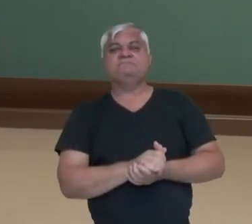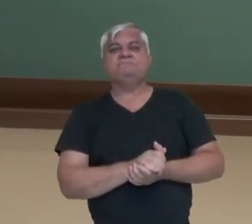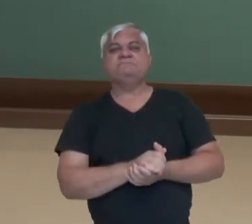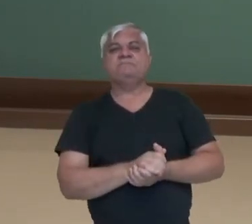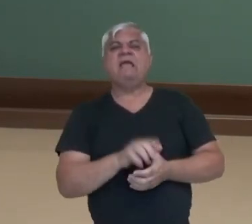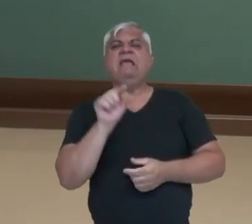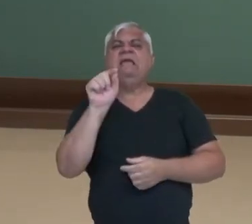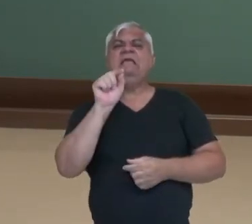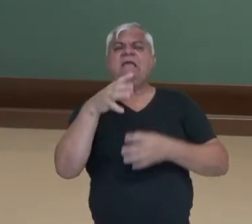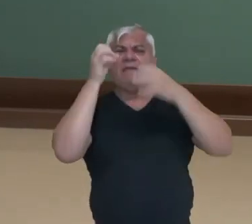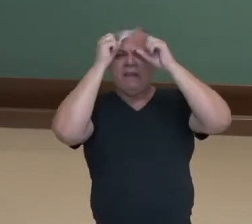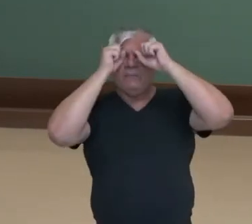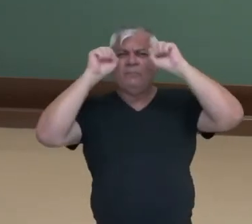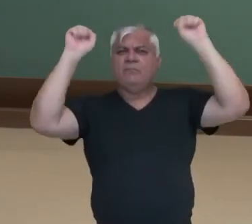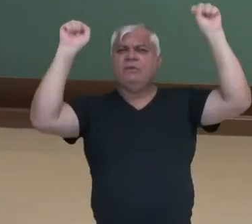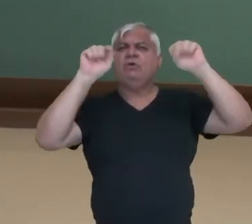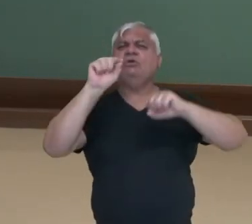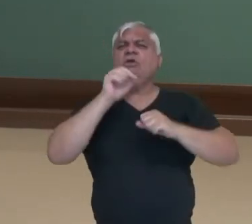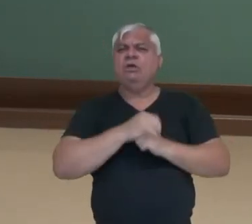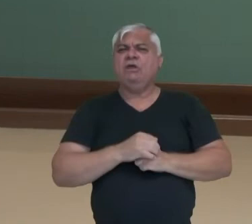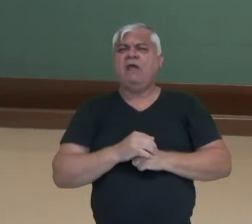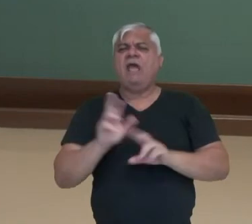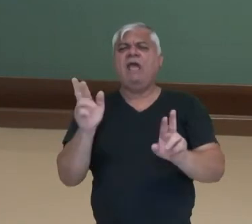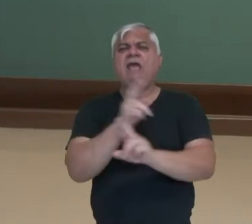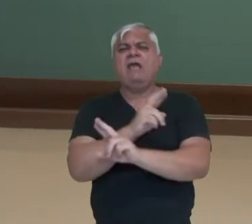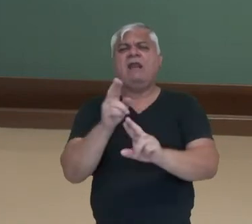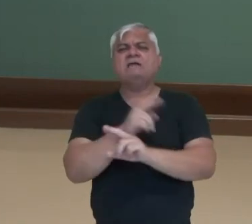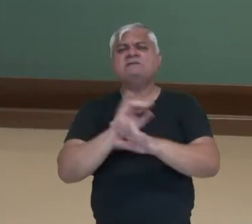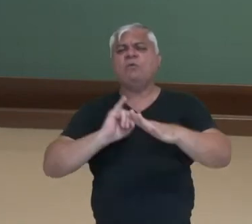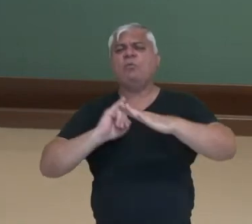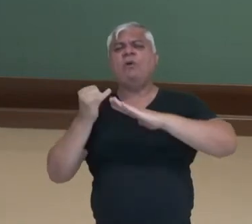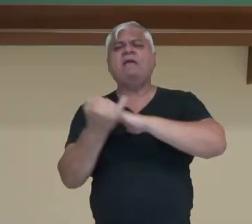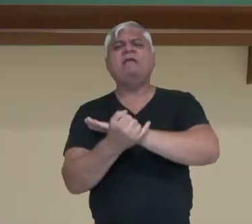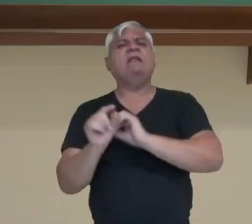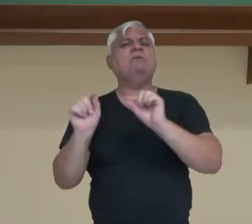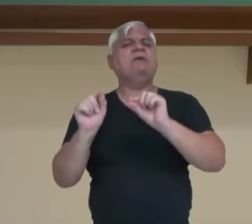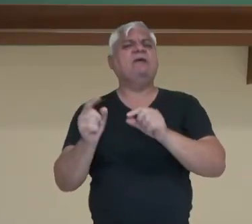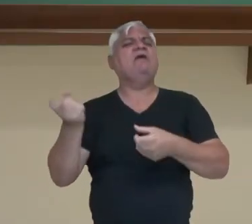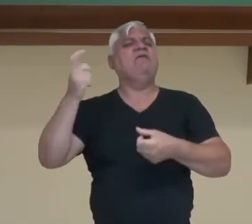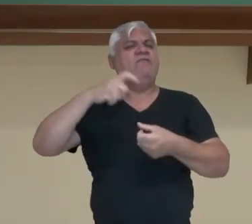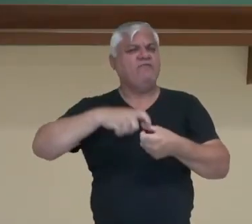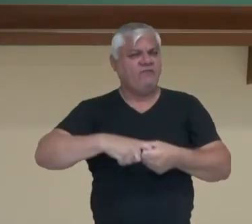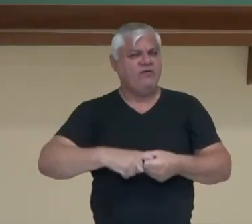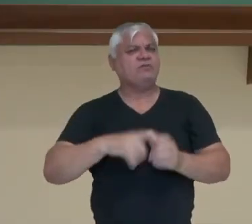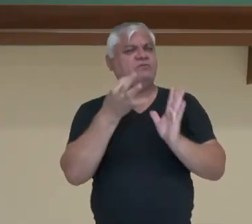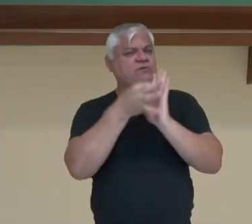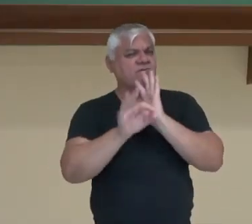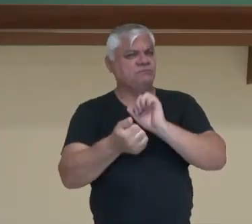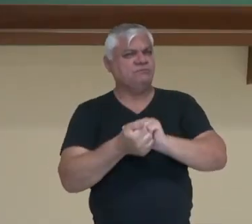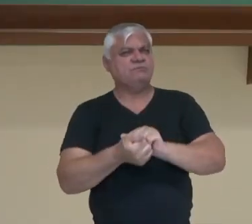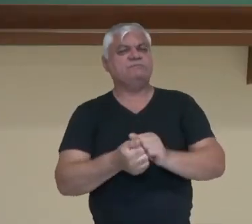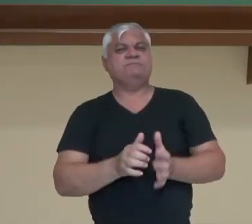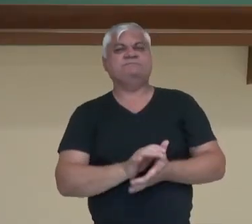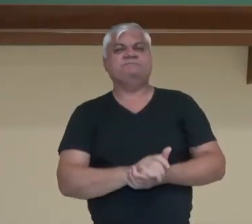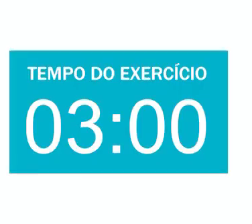era Minotauro na mitologia grega? Qual sua relação com a ilha de Creta e os palácios? Daqui a pouquinho nós voltamos, corrigimos juntos.